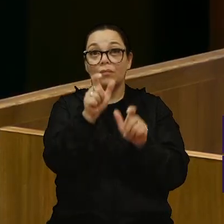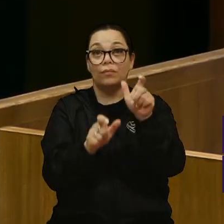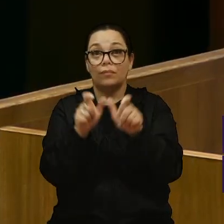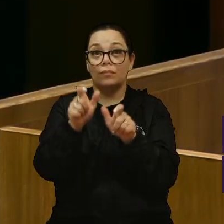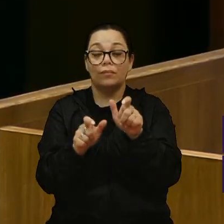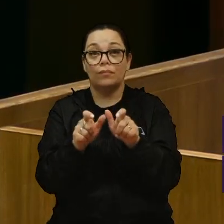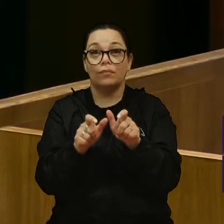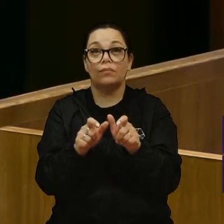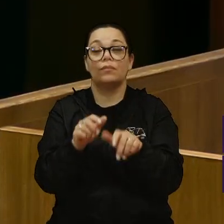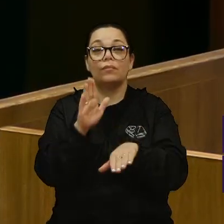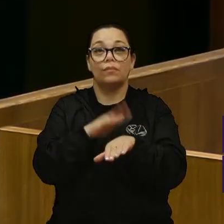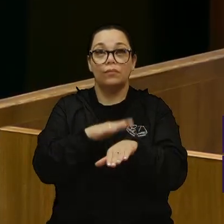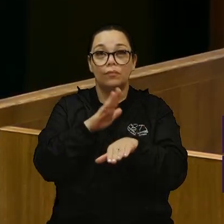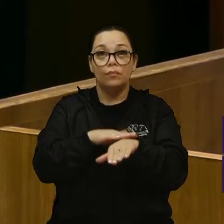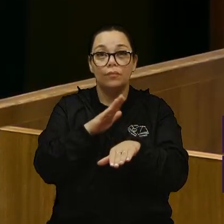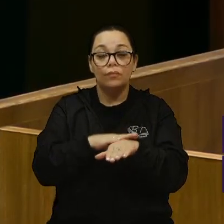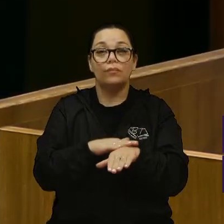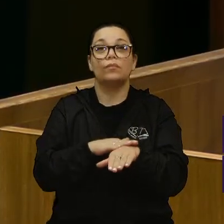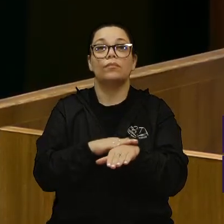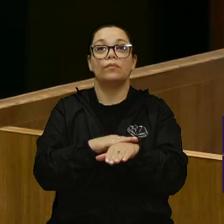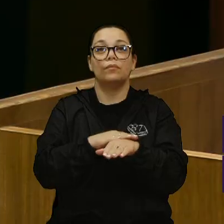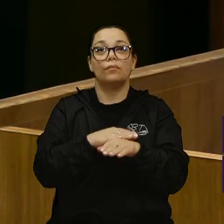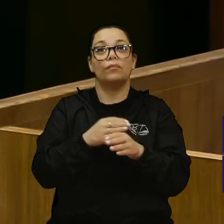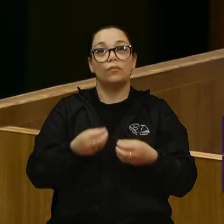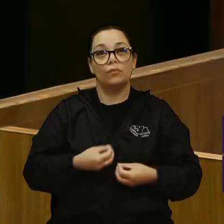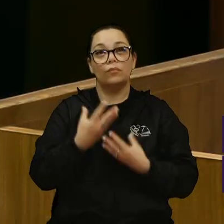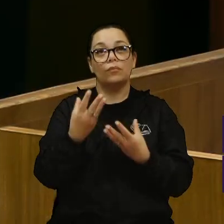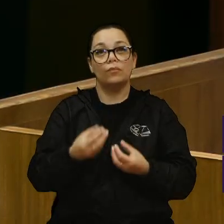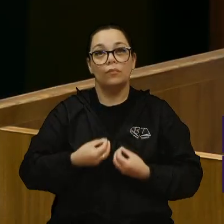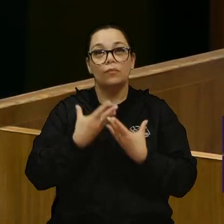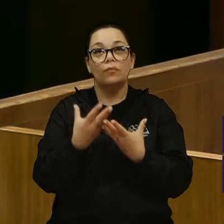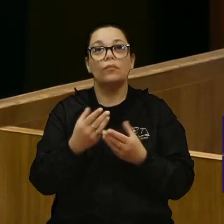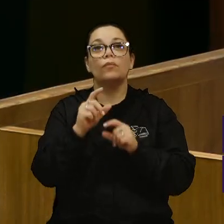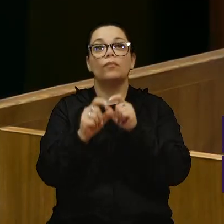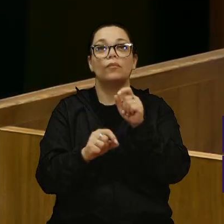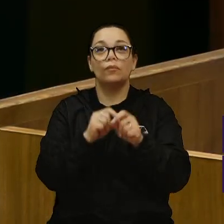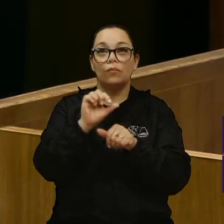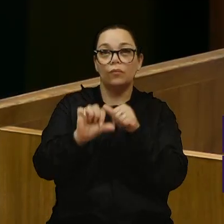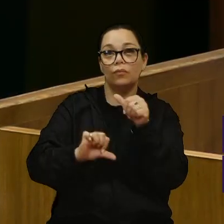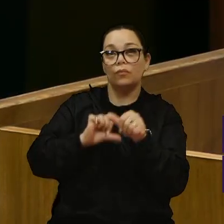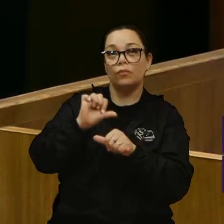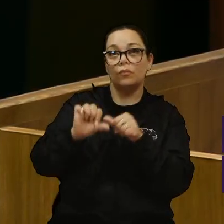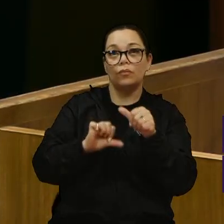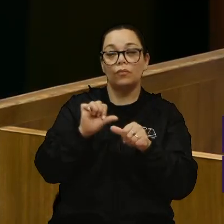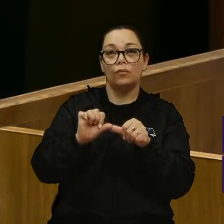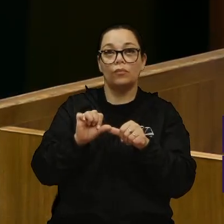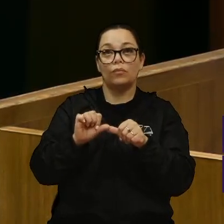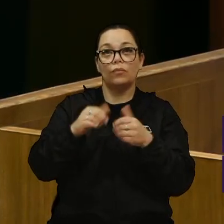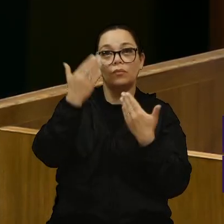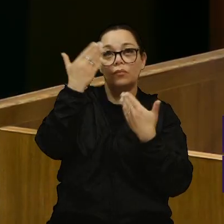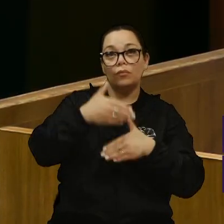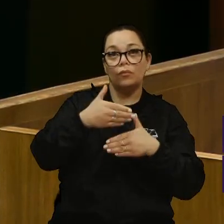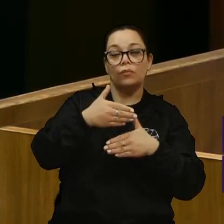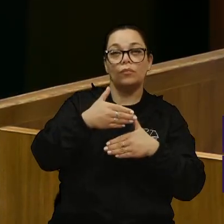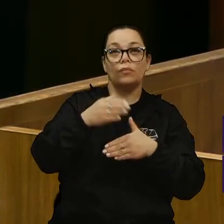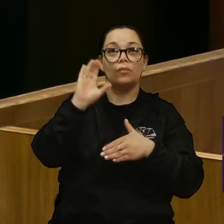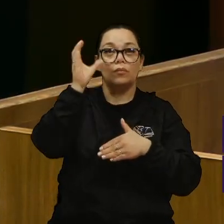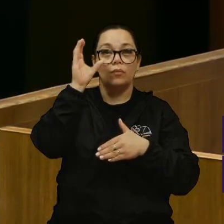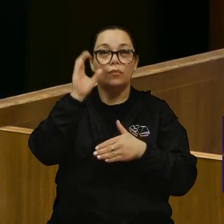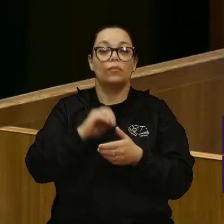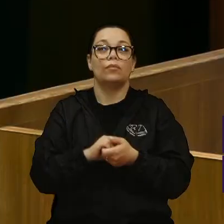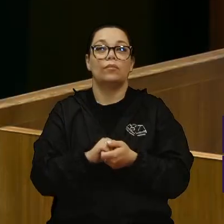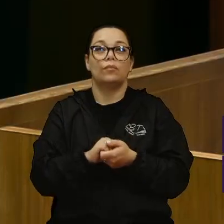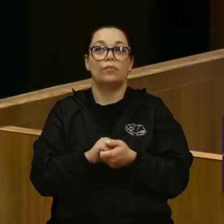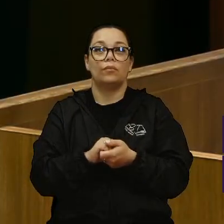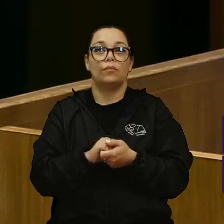confiaram seu tempo, seus depoimentos, para que fossem transformados em evidências científicas, sem